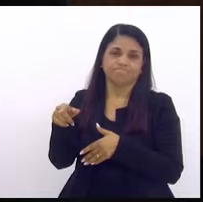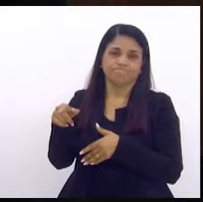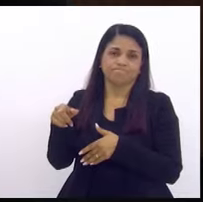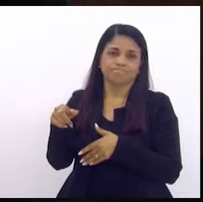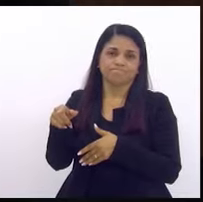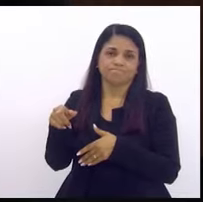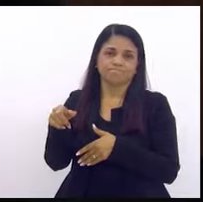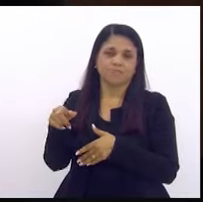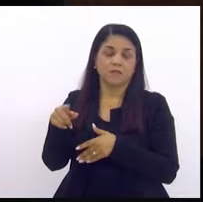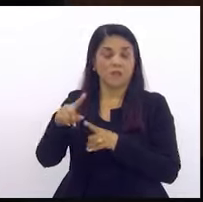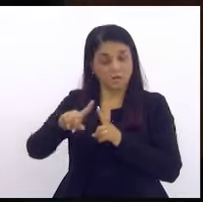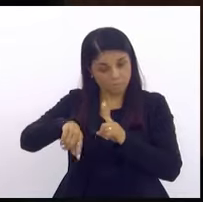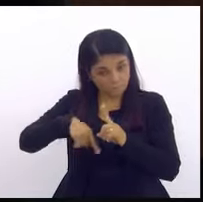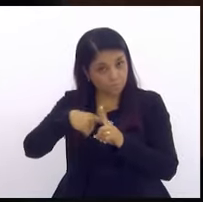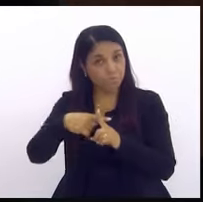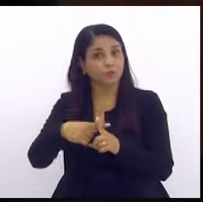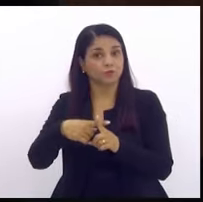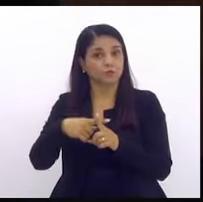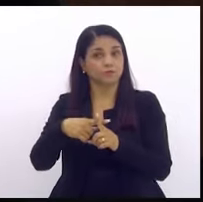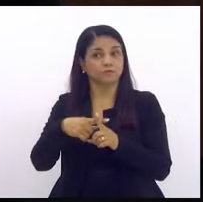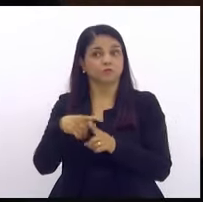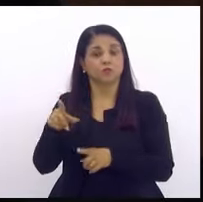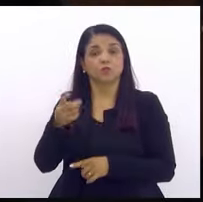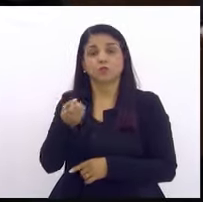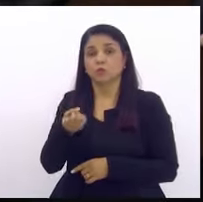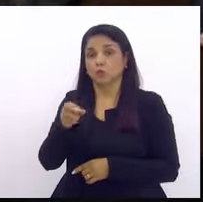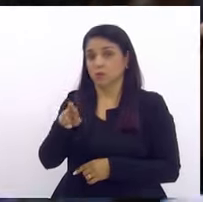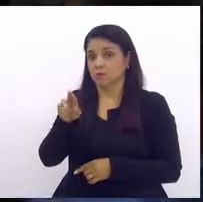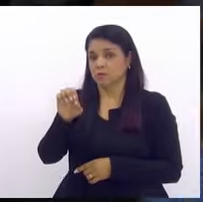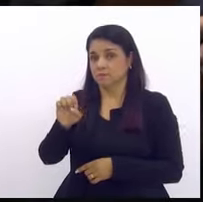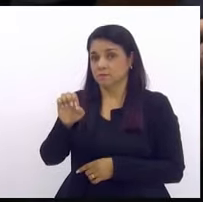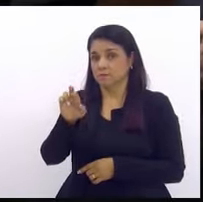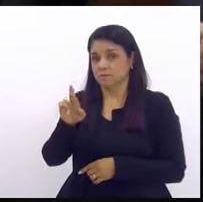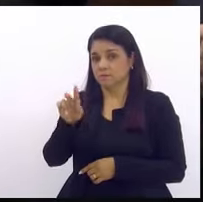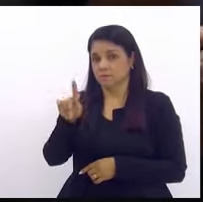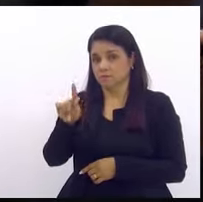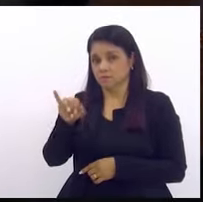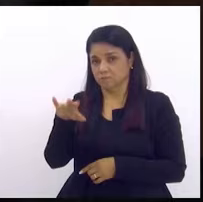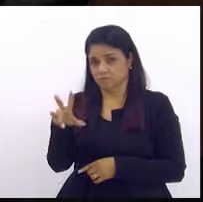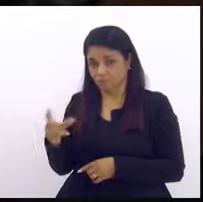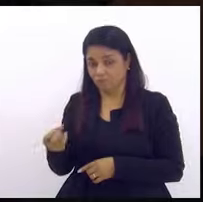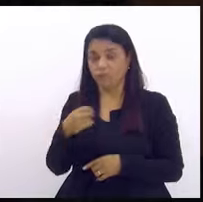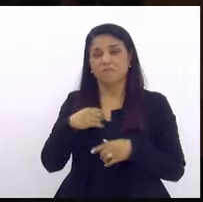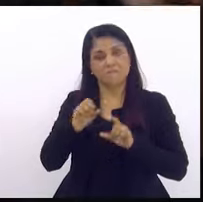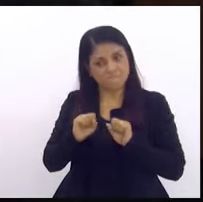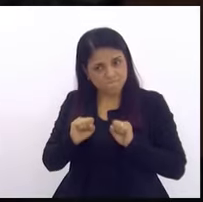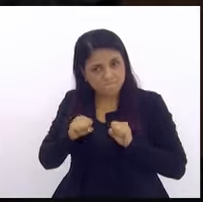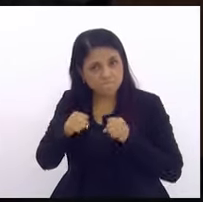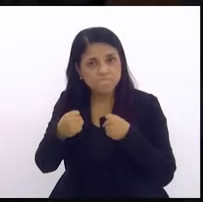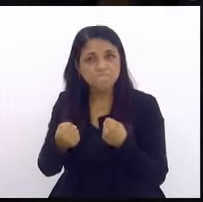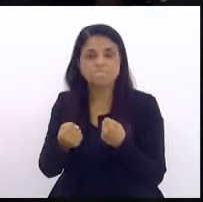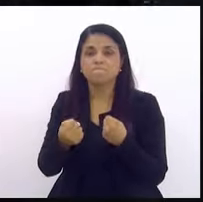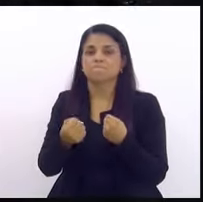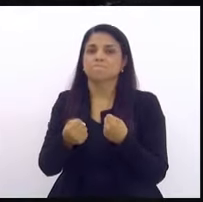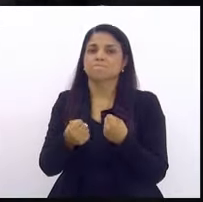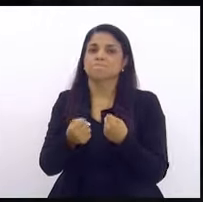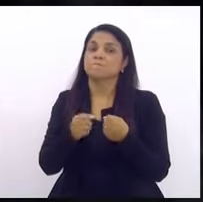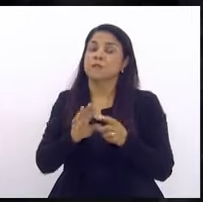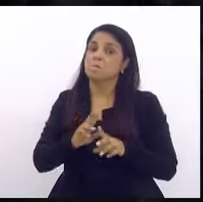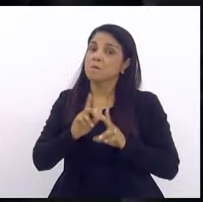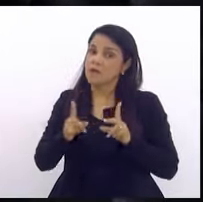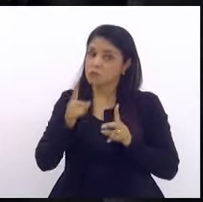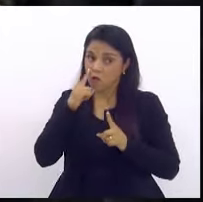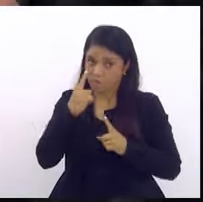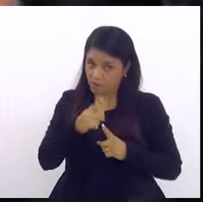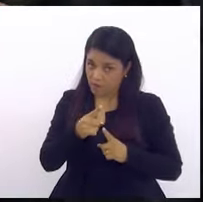funciona positivamente, o doutor Serginho se esforçou, mas veja só, senhor presidente, o